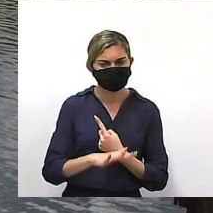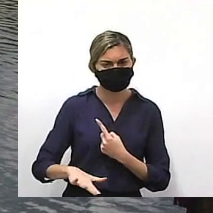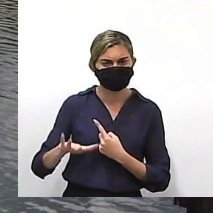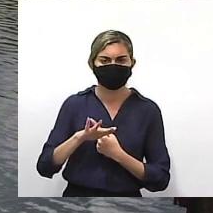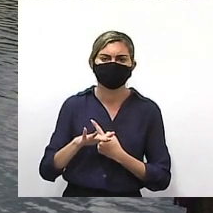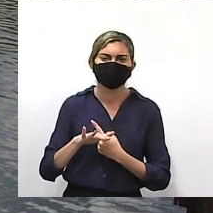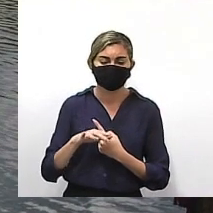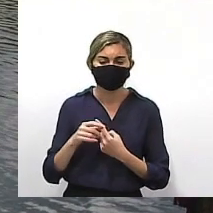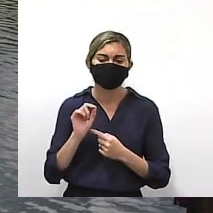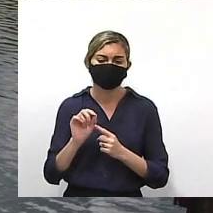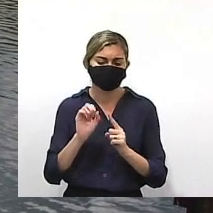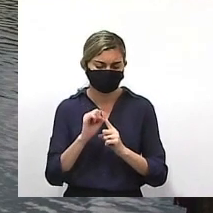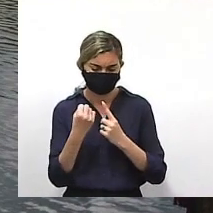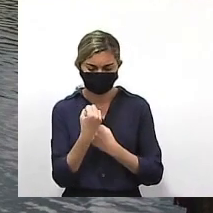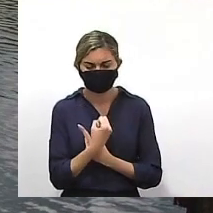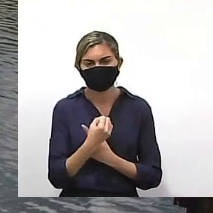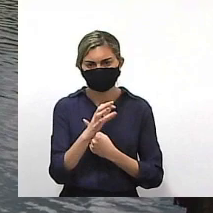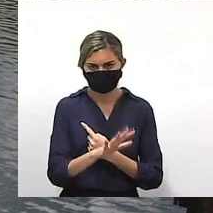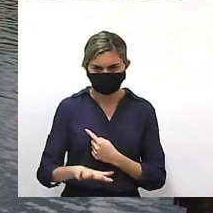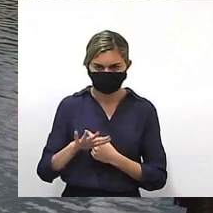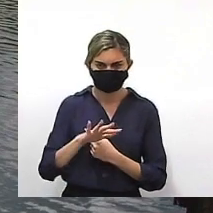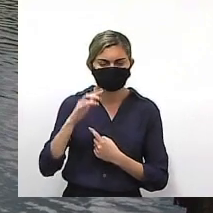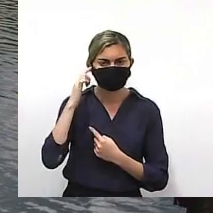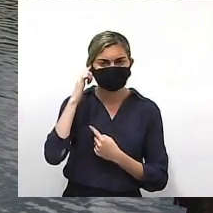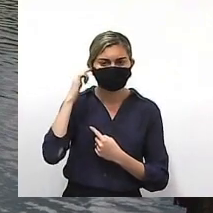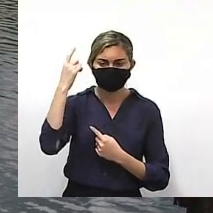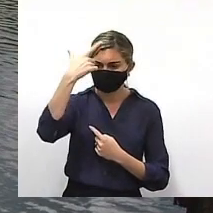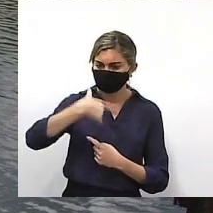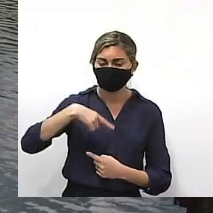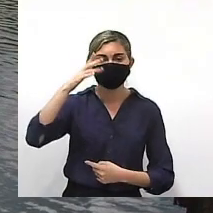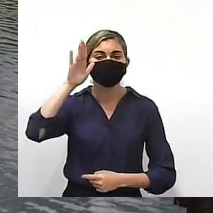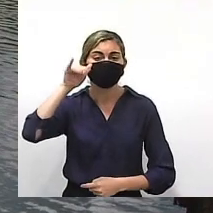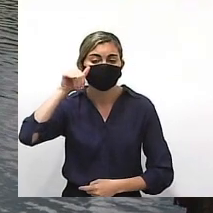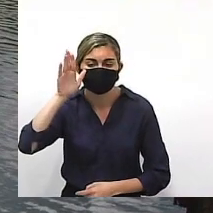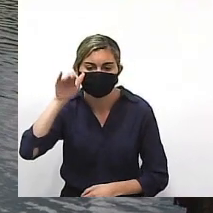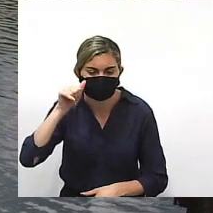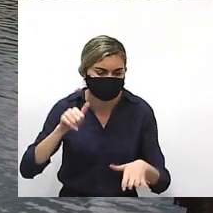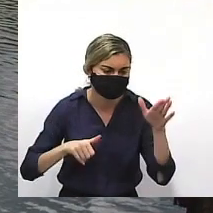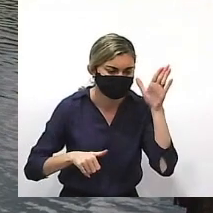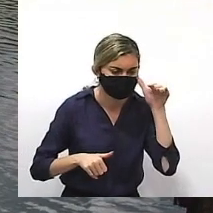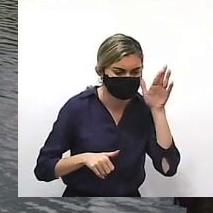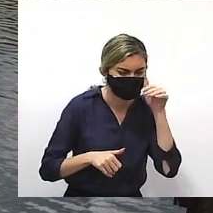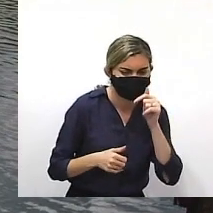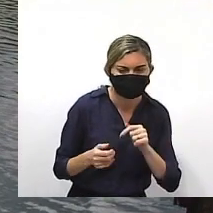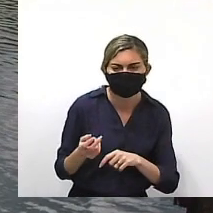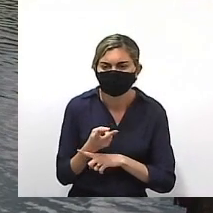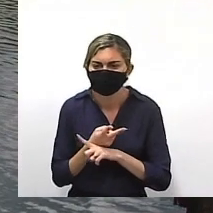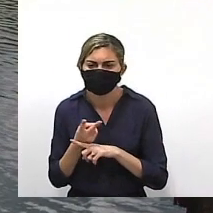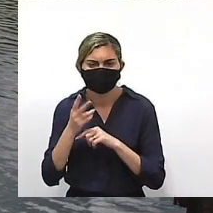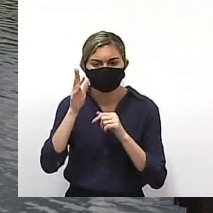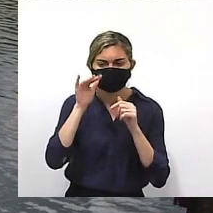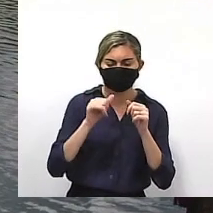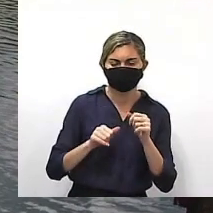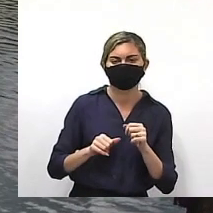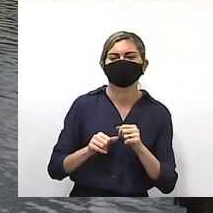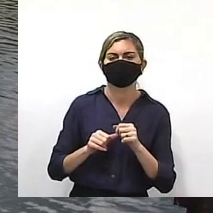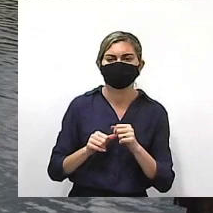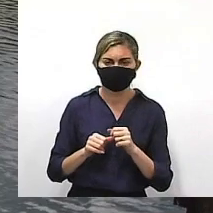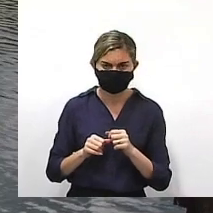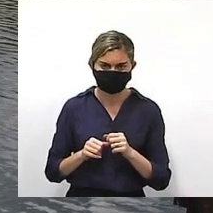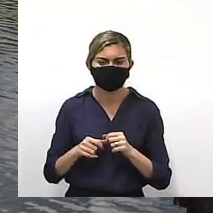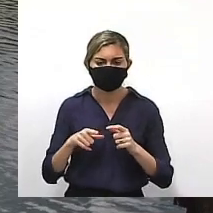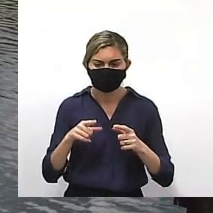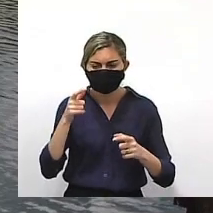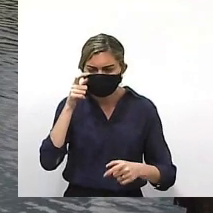é que o sociólogo é esse ser curioso que vai além do que se pode ver, que